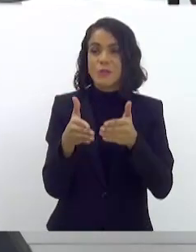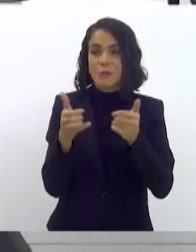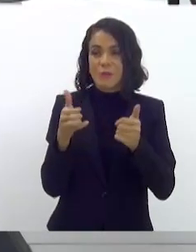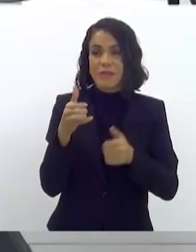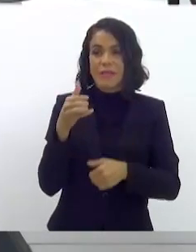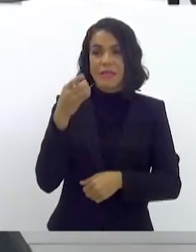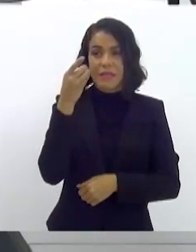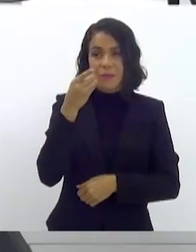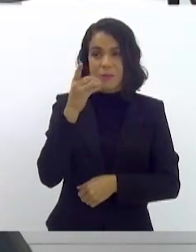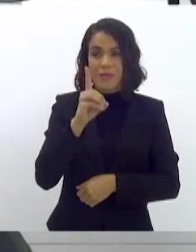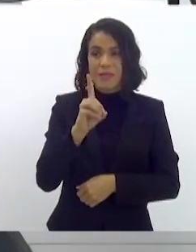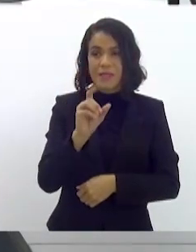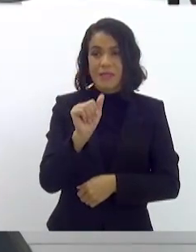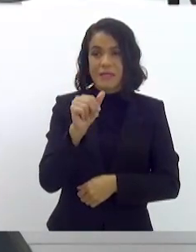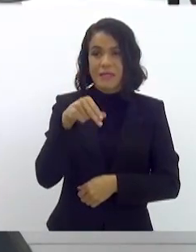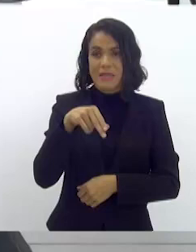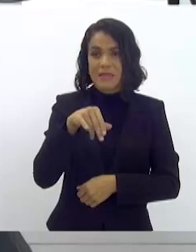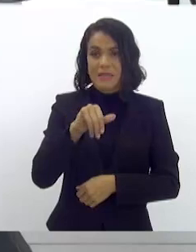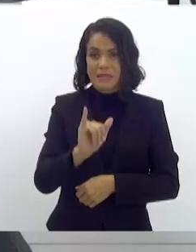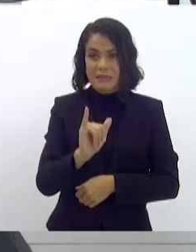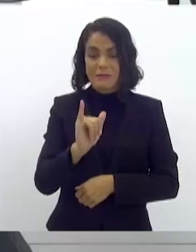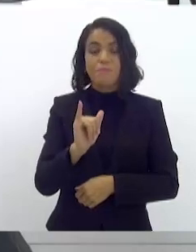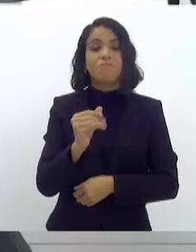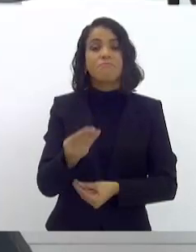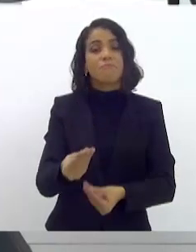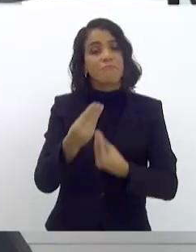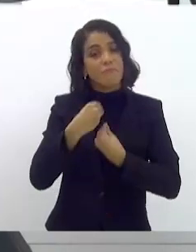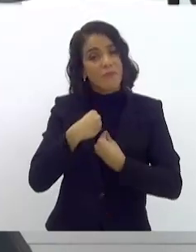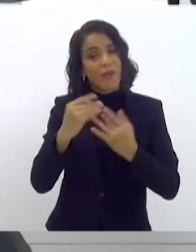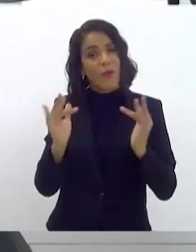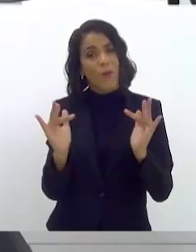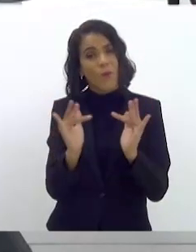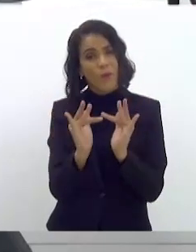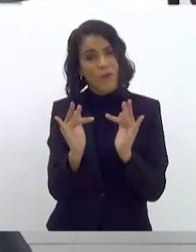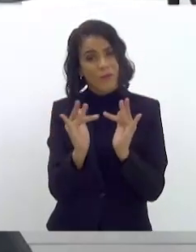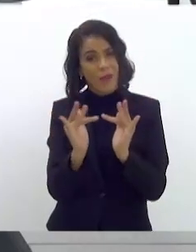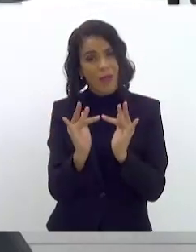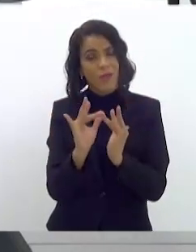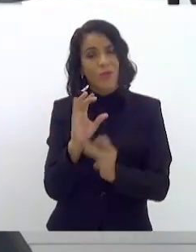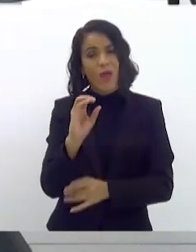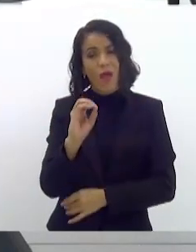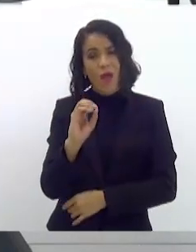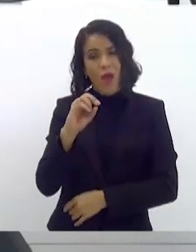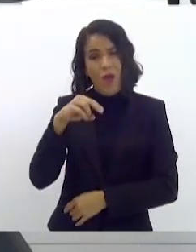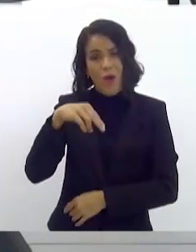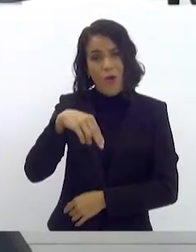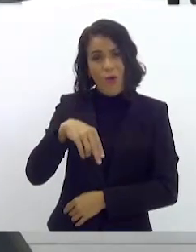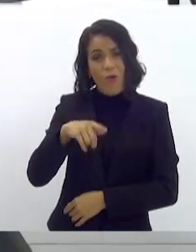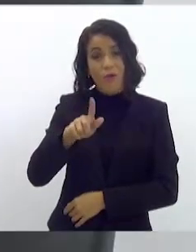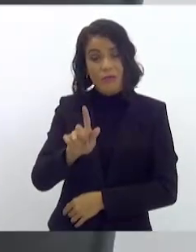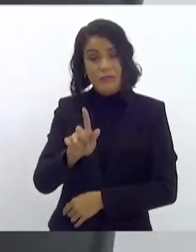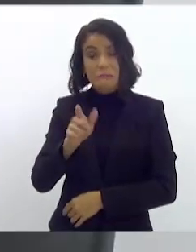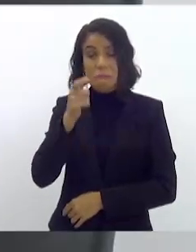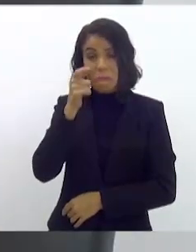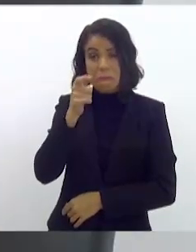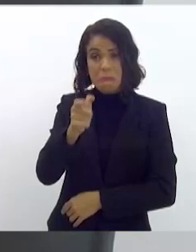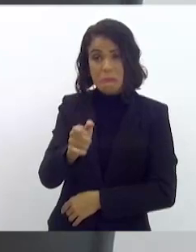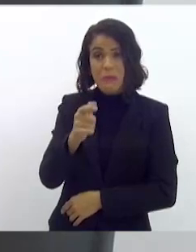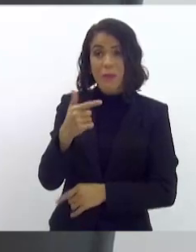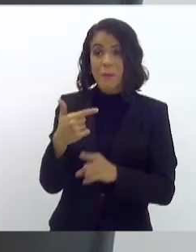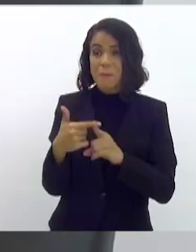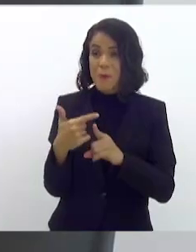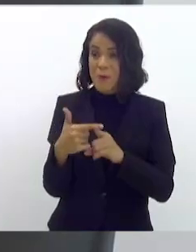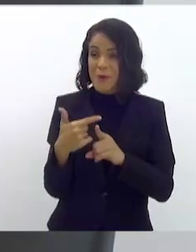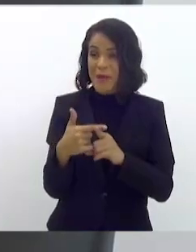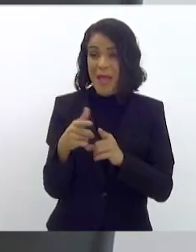Dani Monteiro que nos passe o contato dessa organização e dizer que eu achei muito interessante. A deputada Dani Monteiro